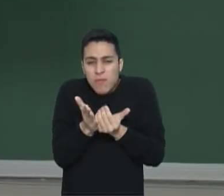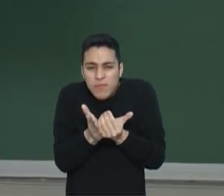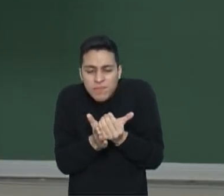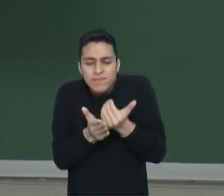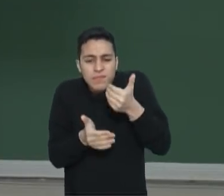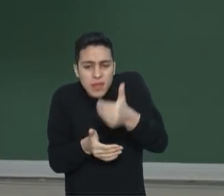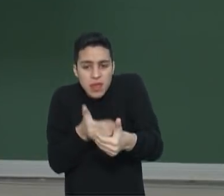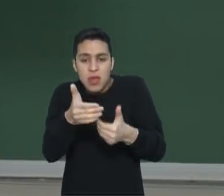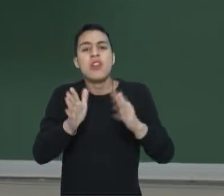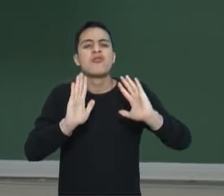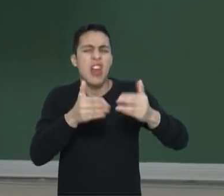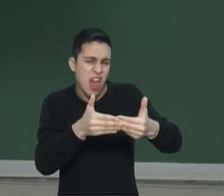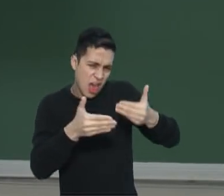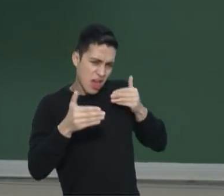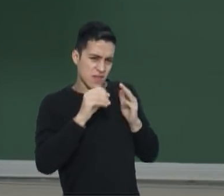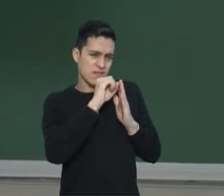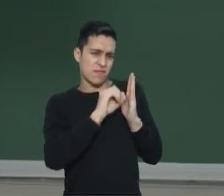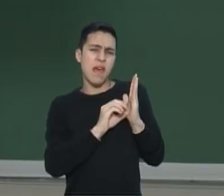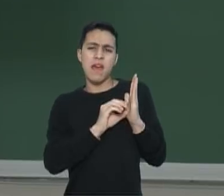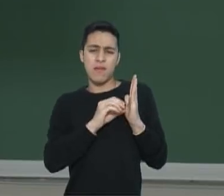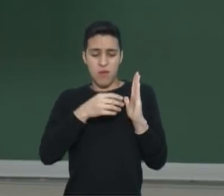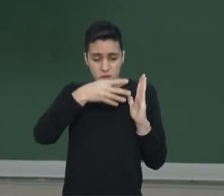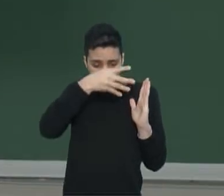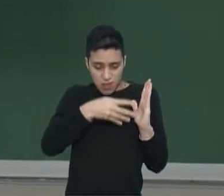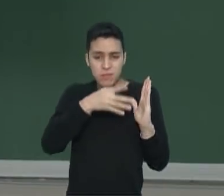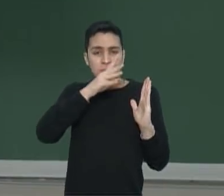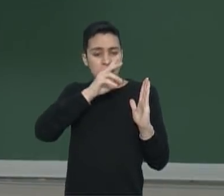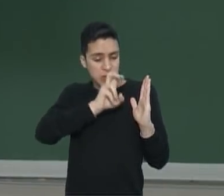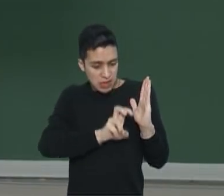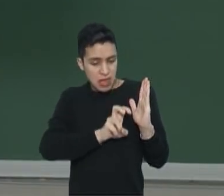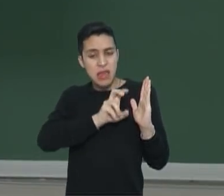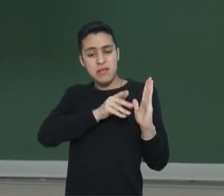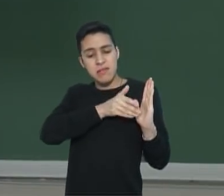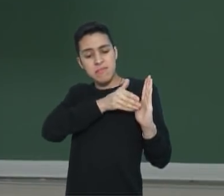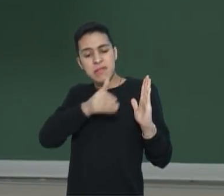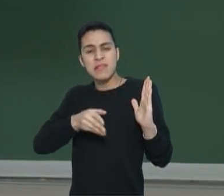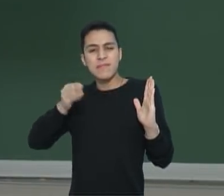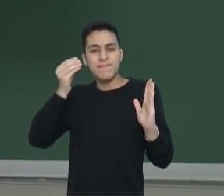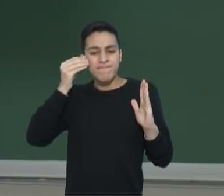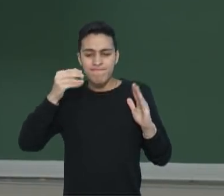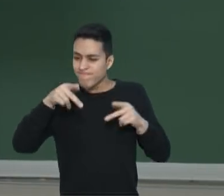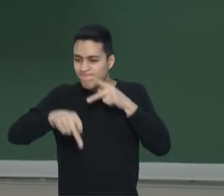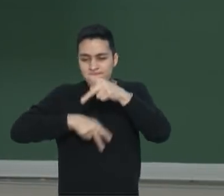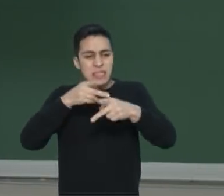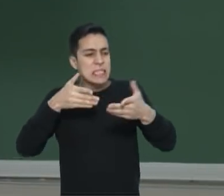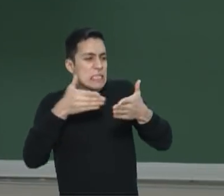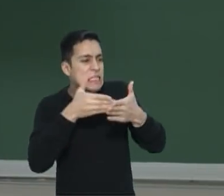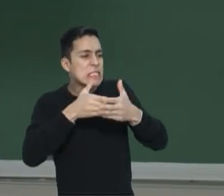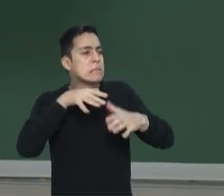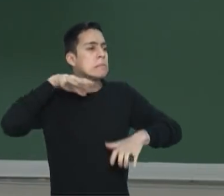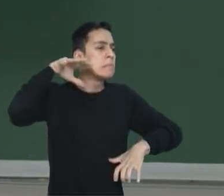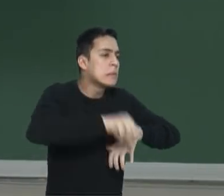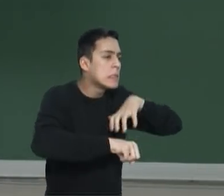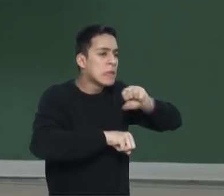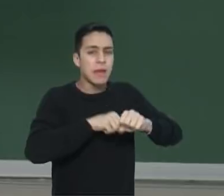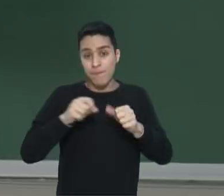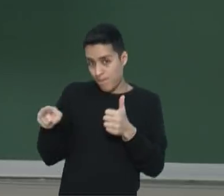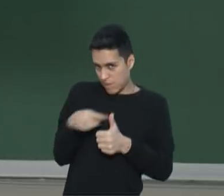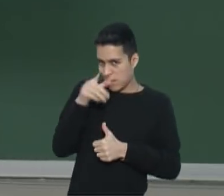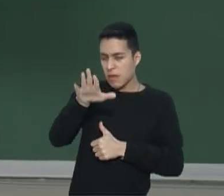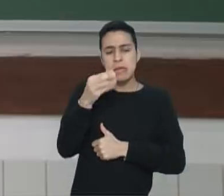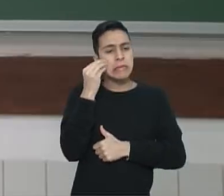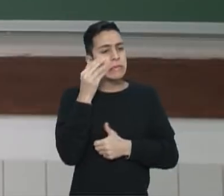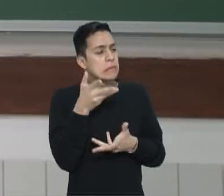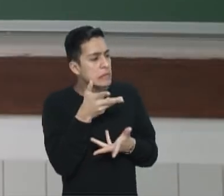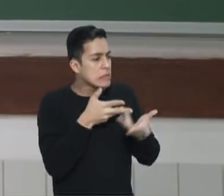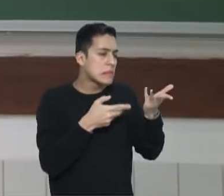tem desde lá do século IV, V, a tentativa de entrada desses grupos. Primeiro eles tentaram uma entrada